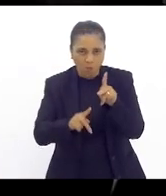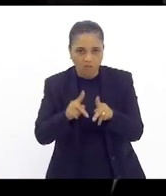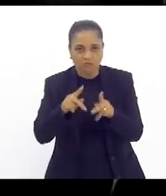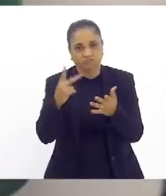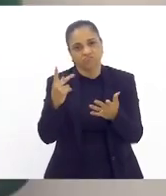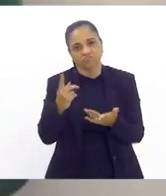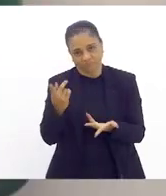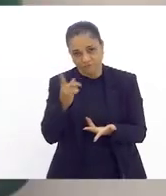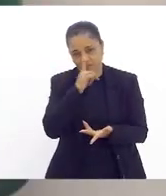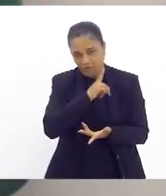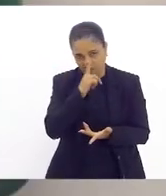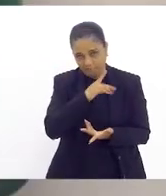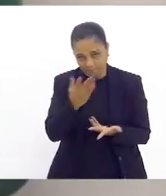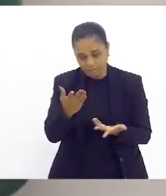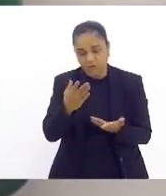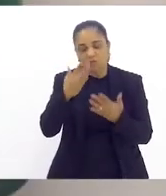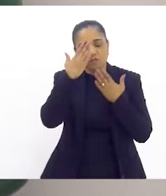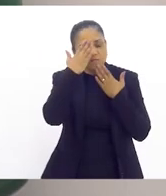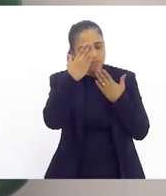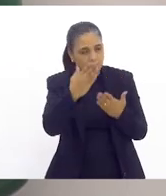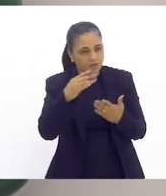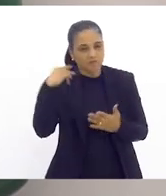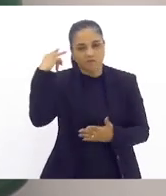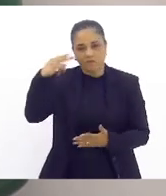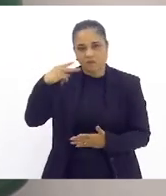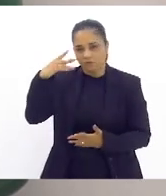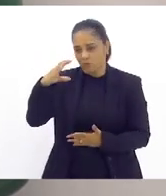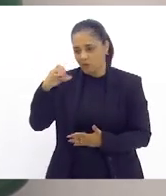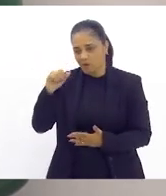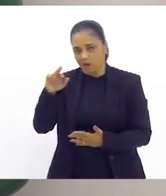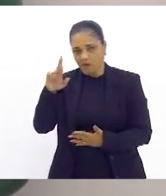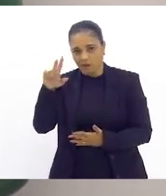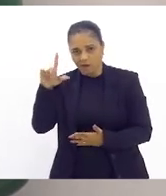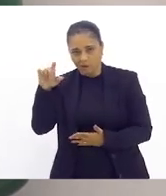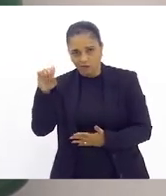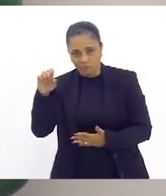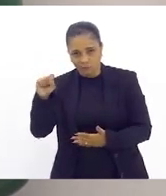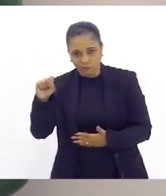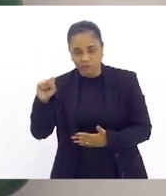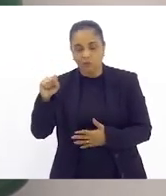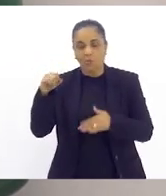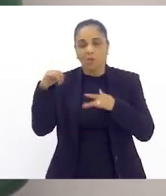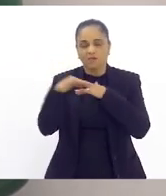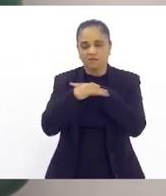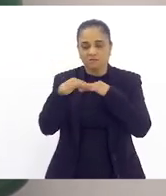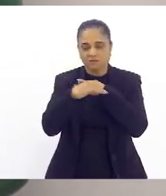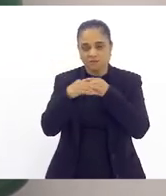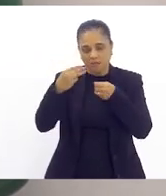obrigado Vereador Carlos Alberto do município de Quatis